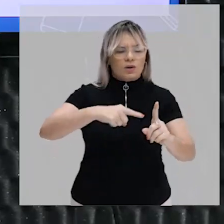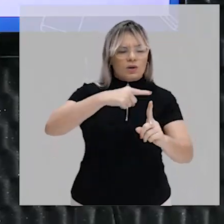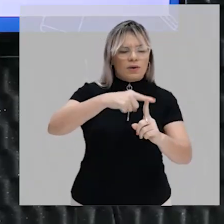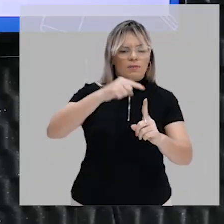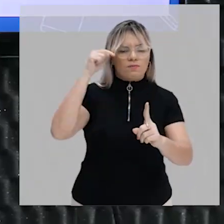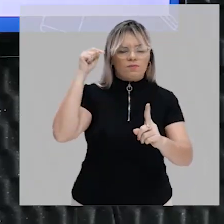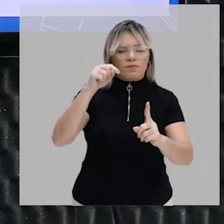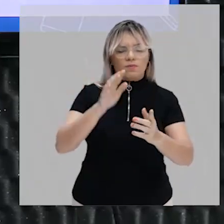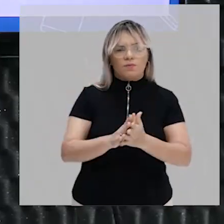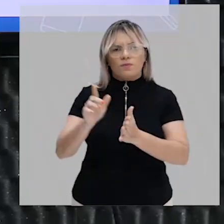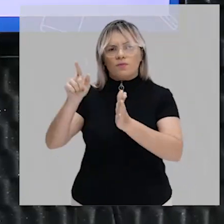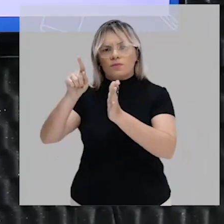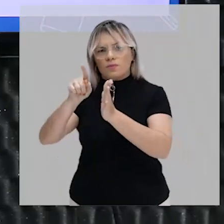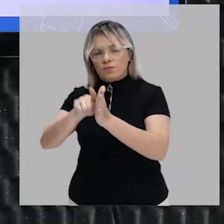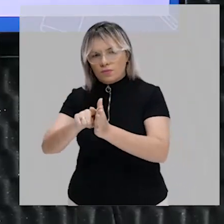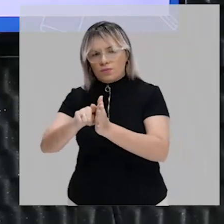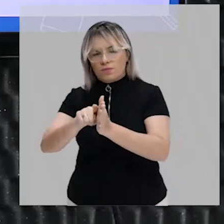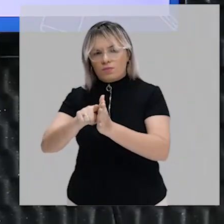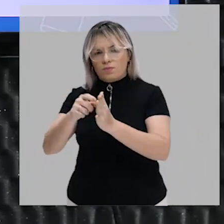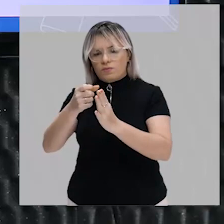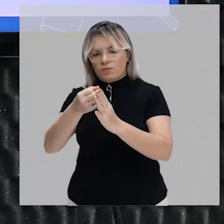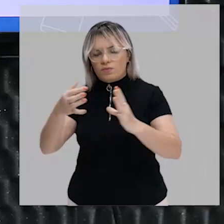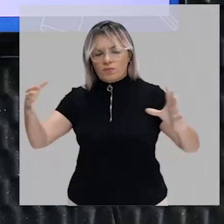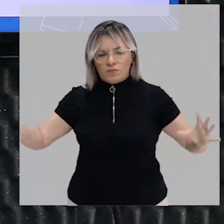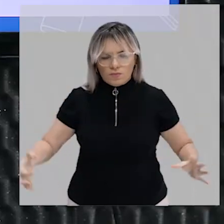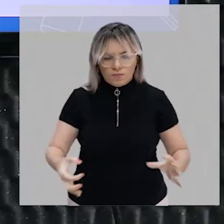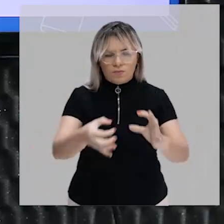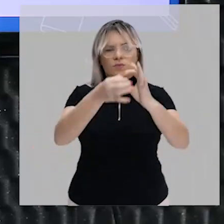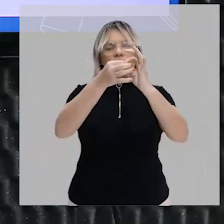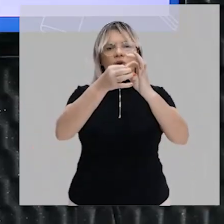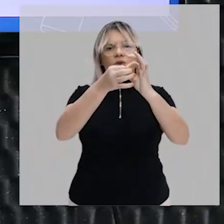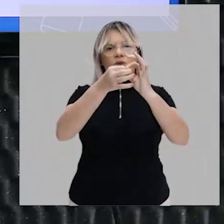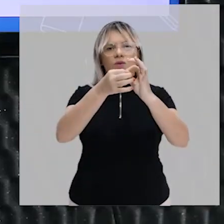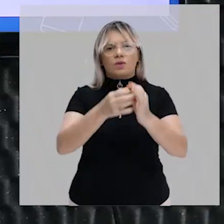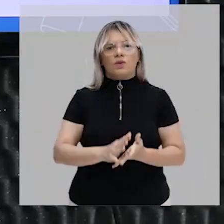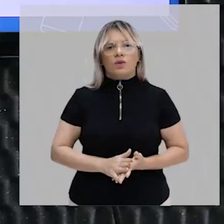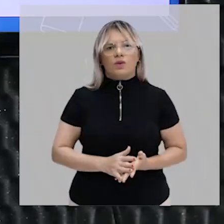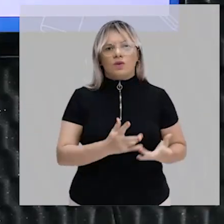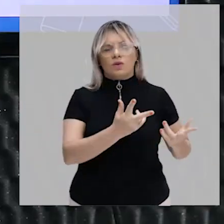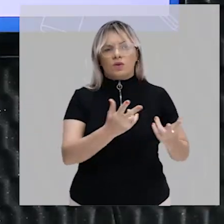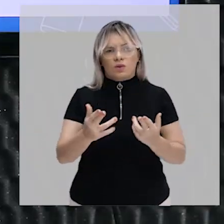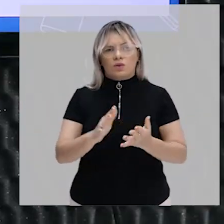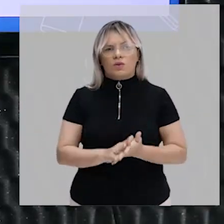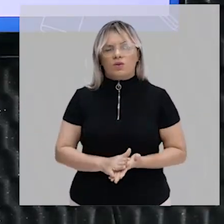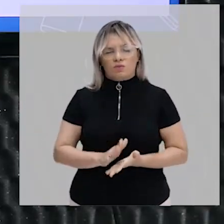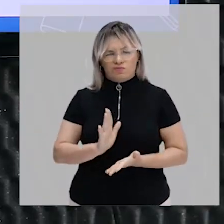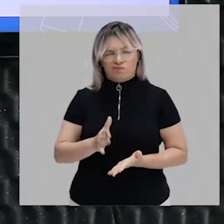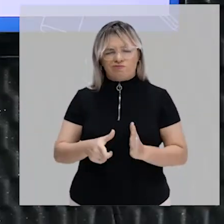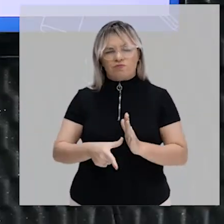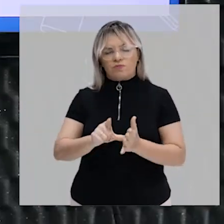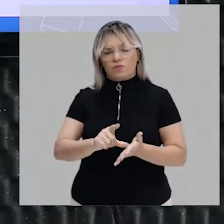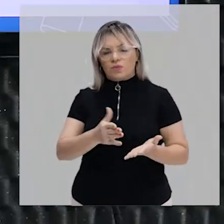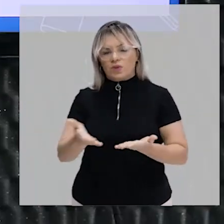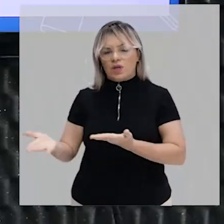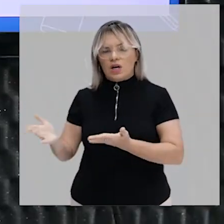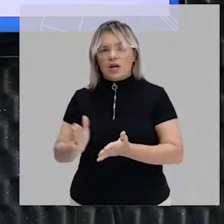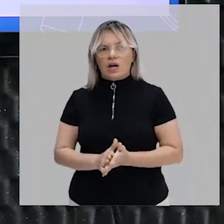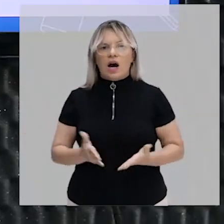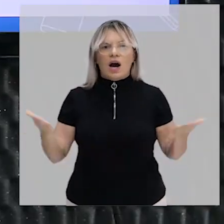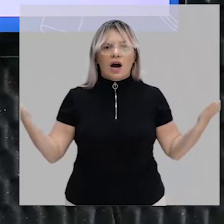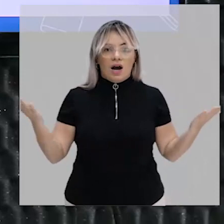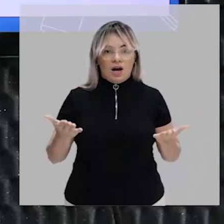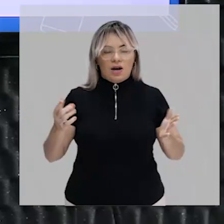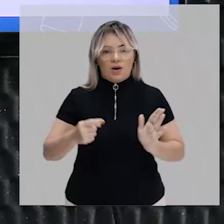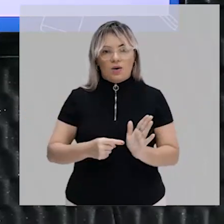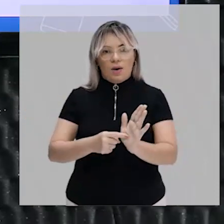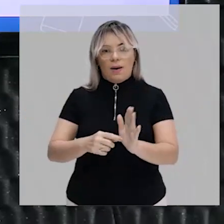de B menos o número da interseção entre A e B. Não foi assim que nós vimos ainda há pouco? Aqui, como